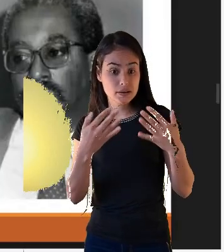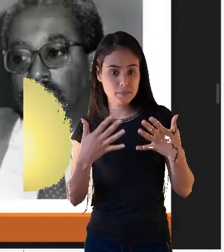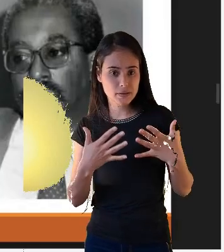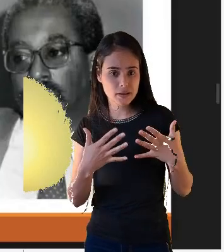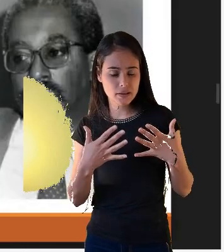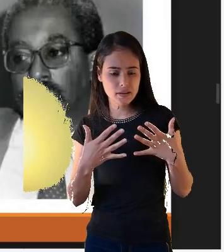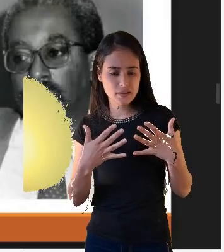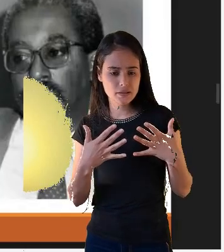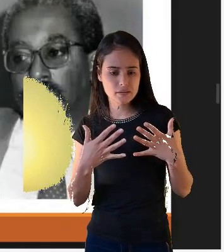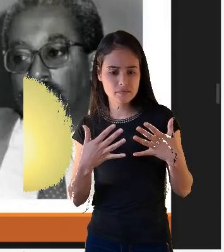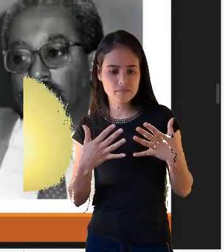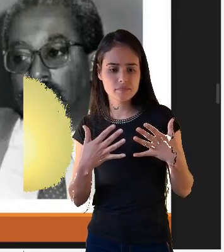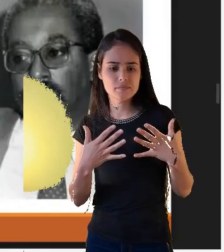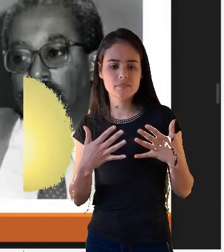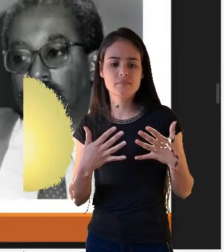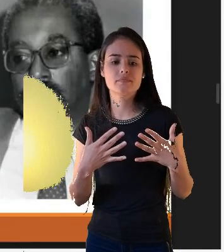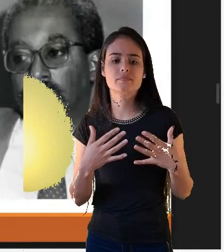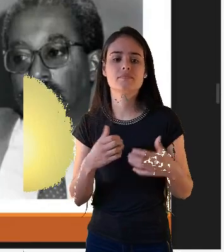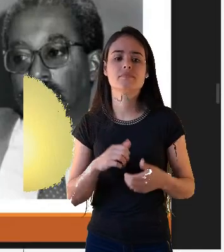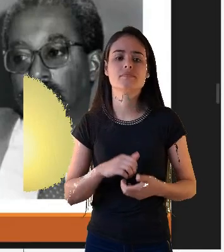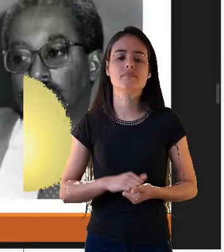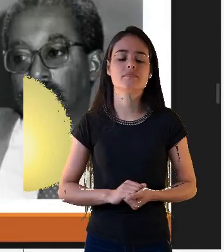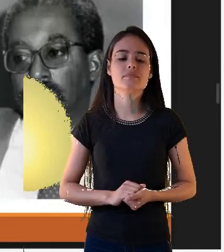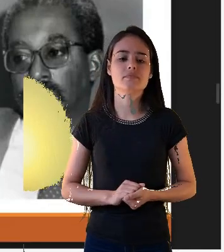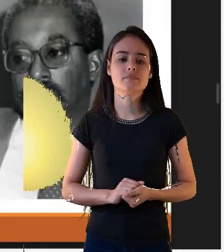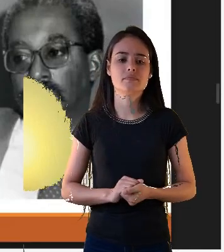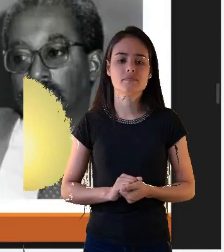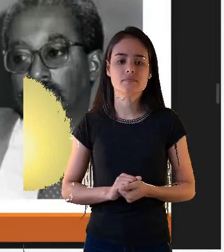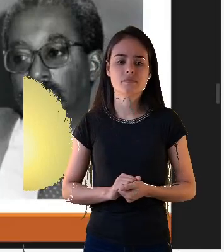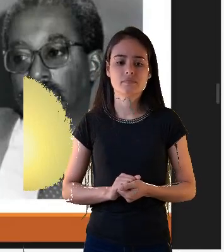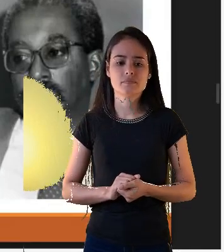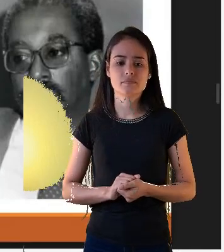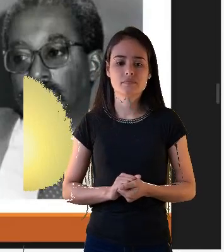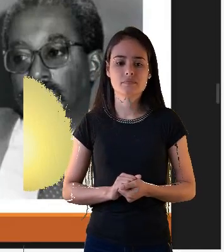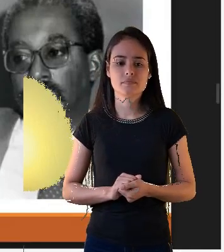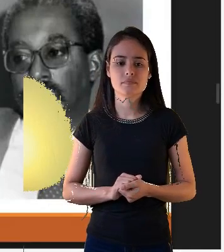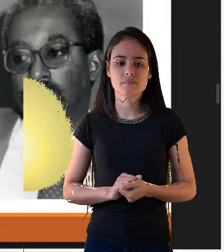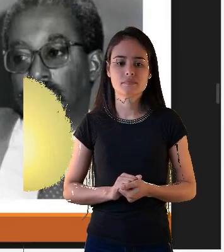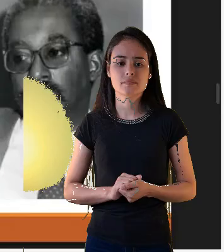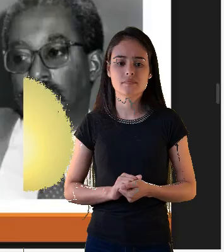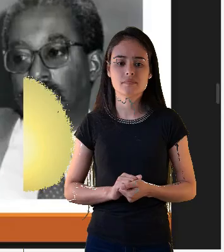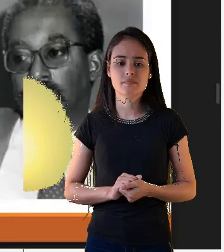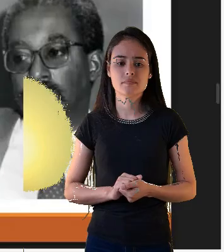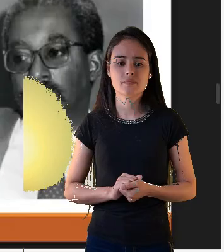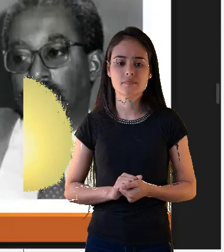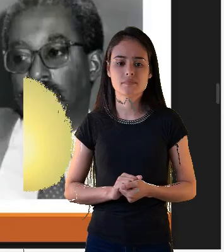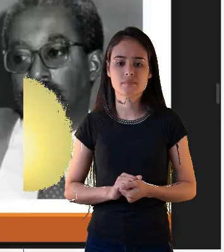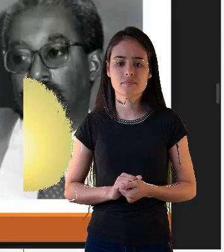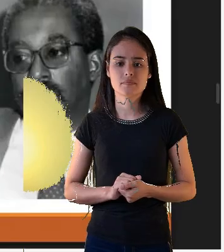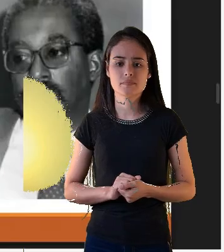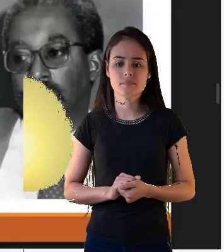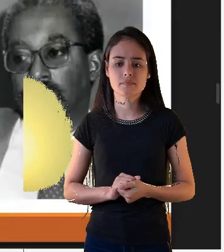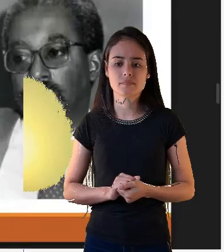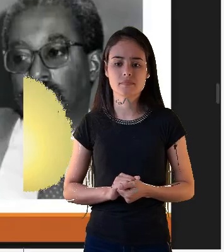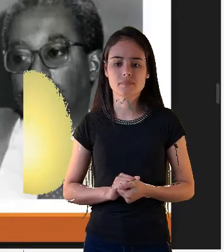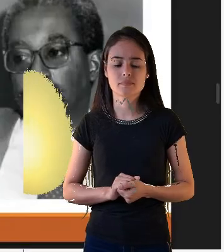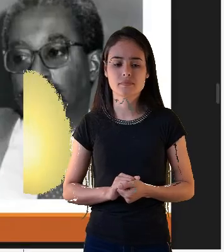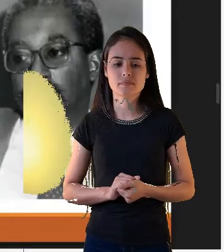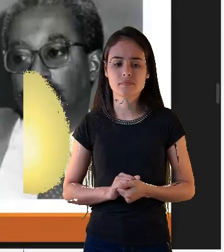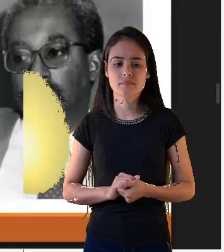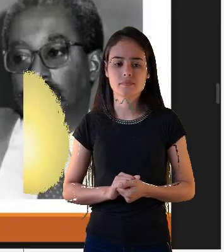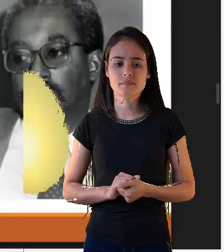também sobre religião, tá? E aí e vai falar sobre crime, é a primeira vez que a gente vai falar